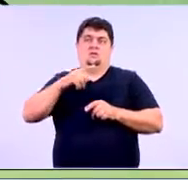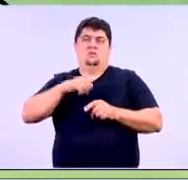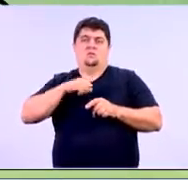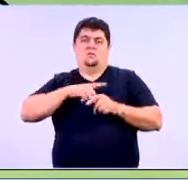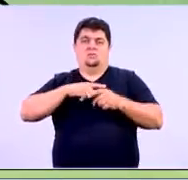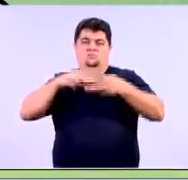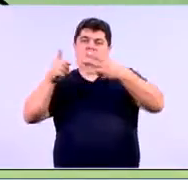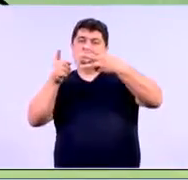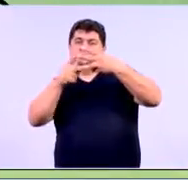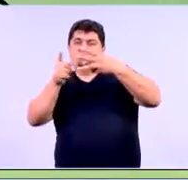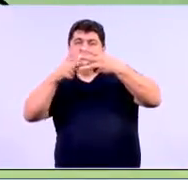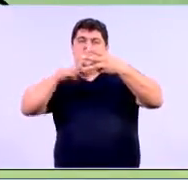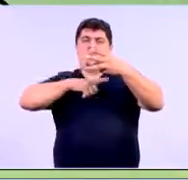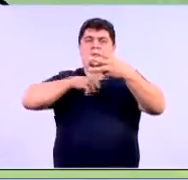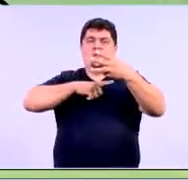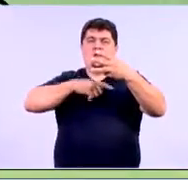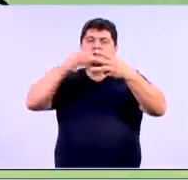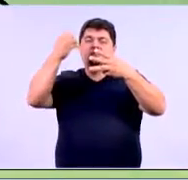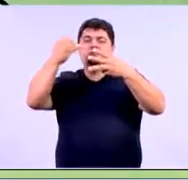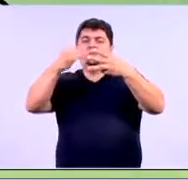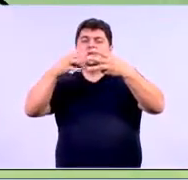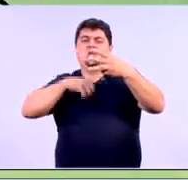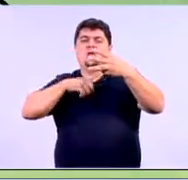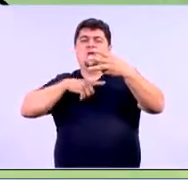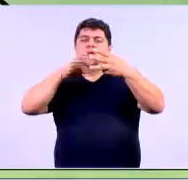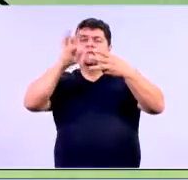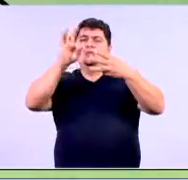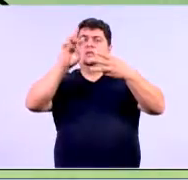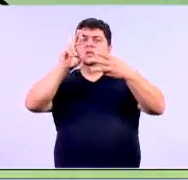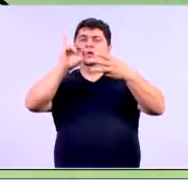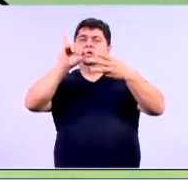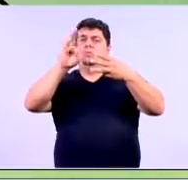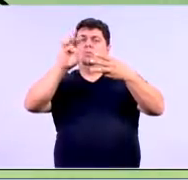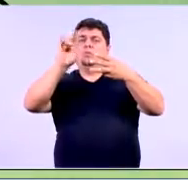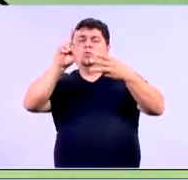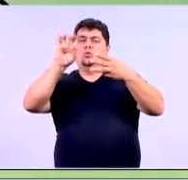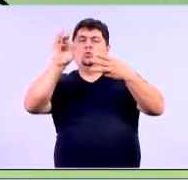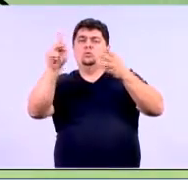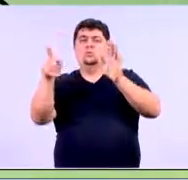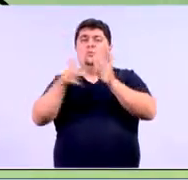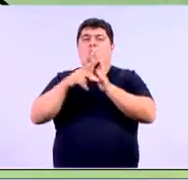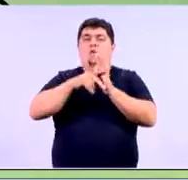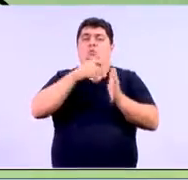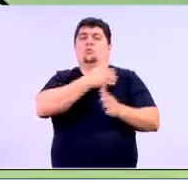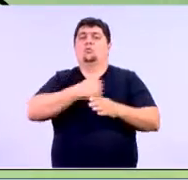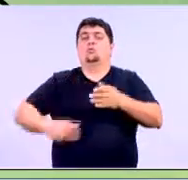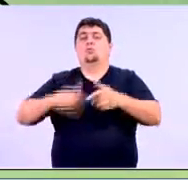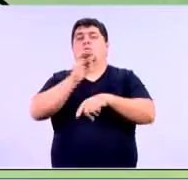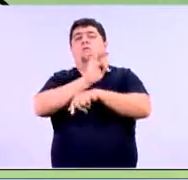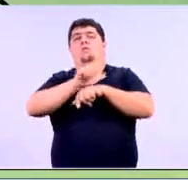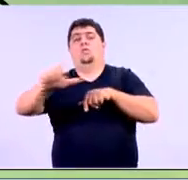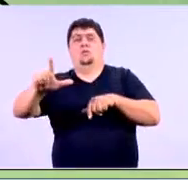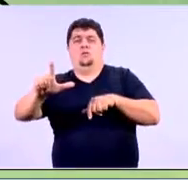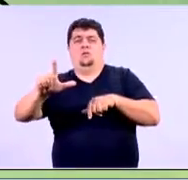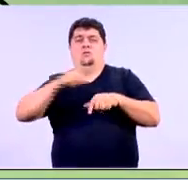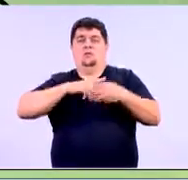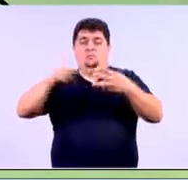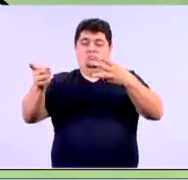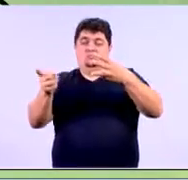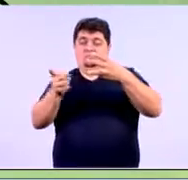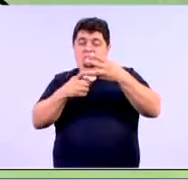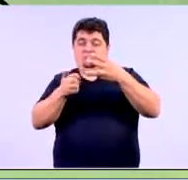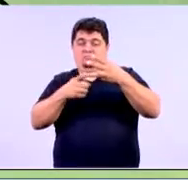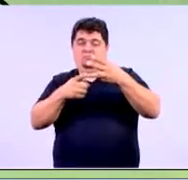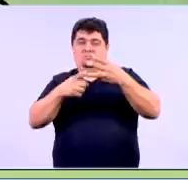algumas exceções de tributos da União, que nós veremos mais à frente, mais ao final. E logo abaixo,